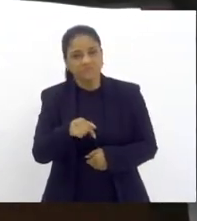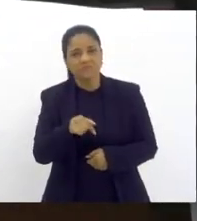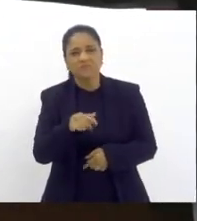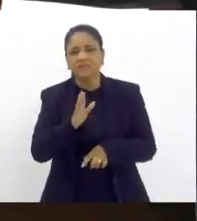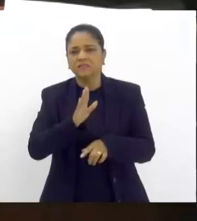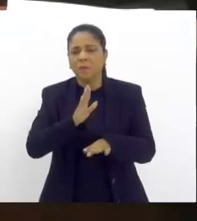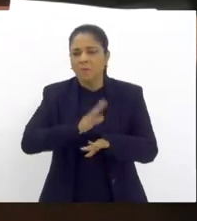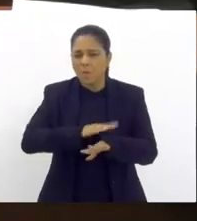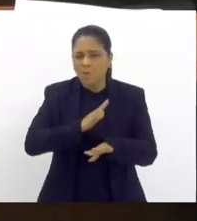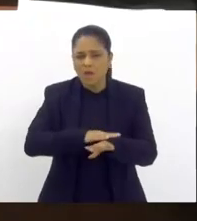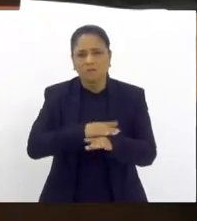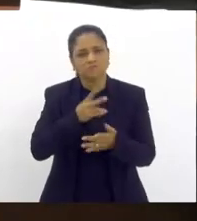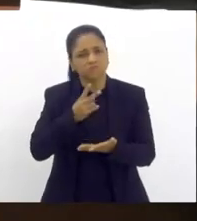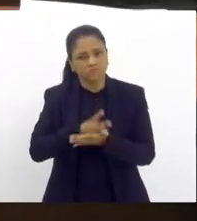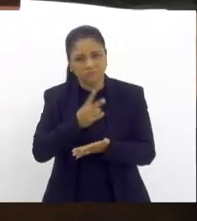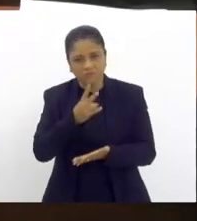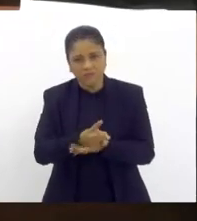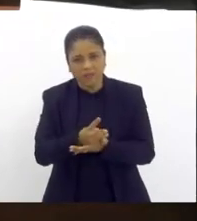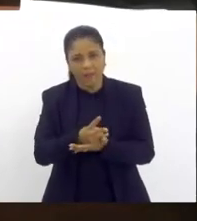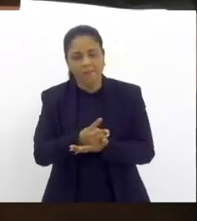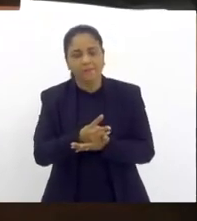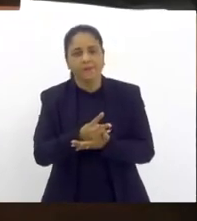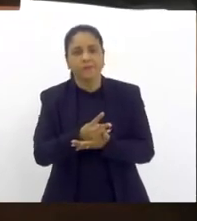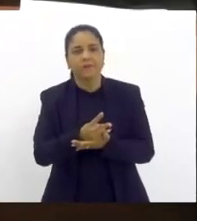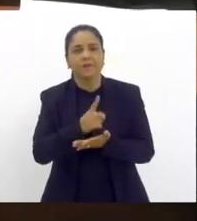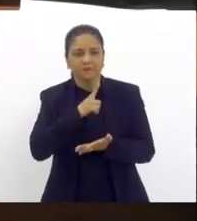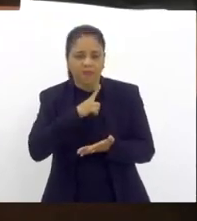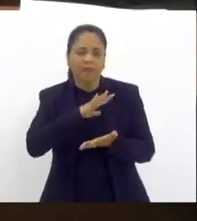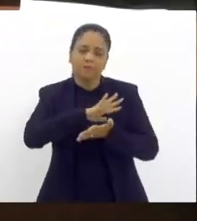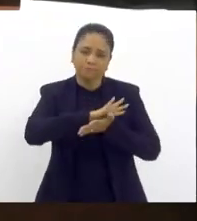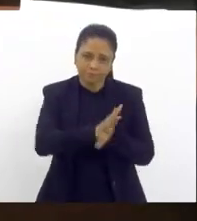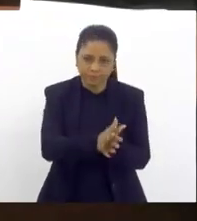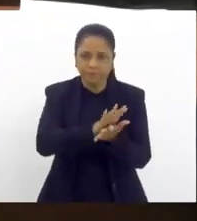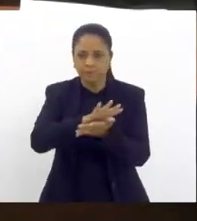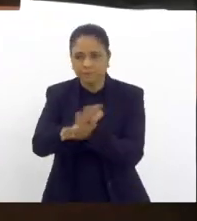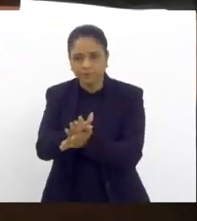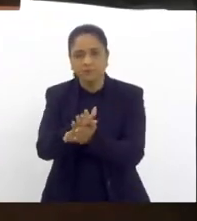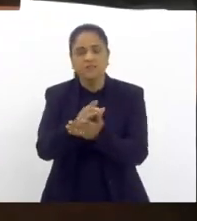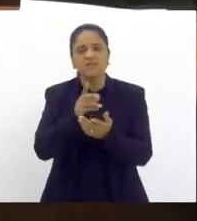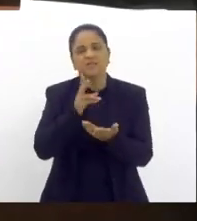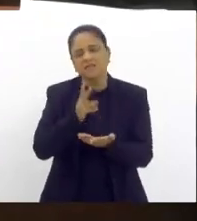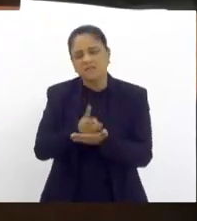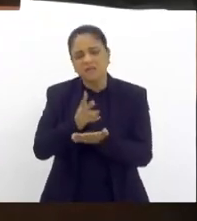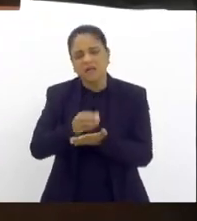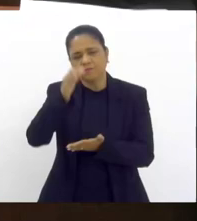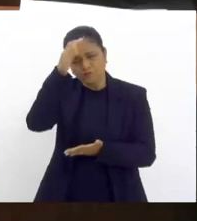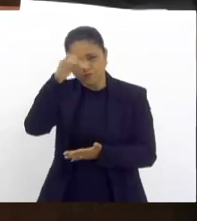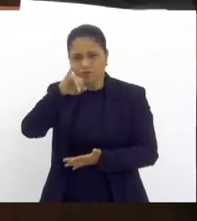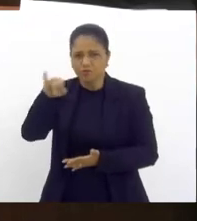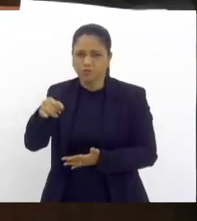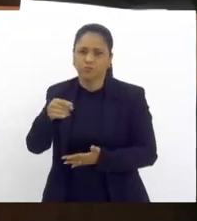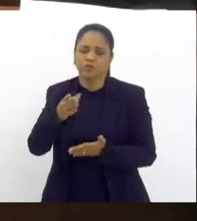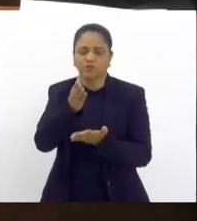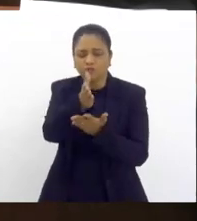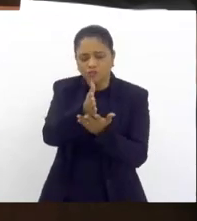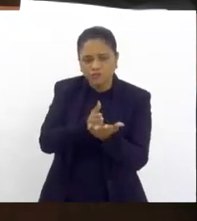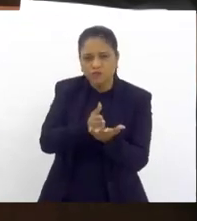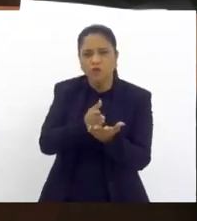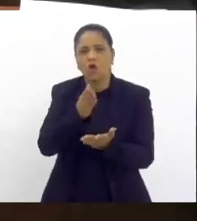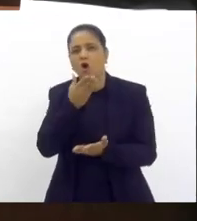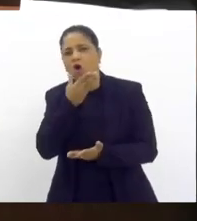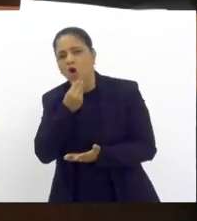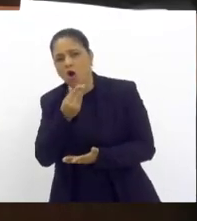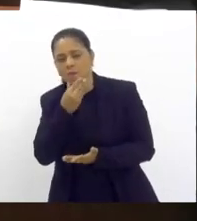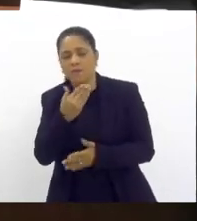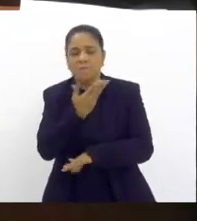por parte de quem apresenta esses projetos, sempre querendo dividir, Tia Ju, pretos, brancos, homens, mulheres,